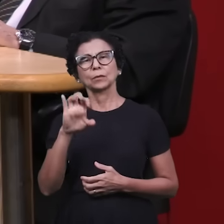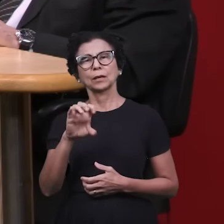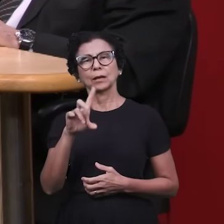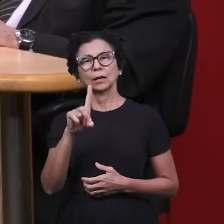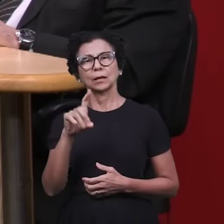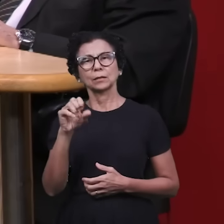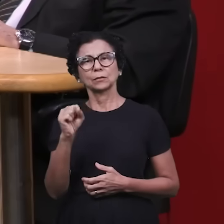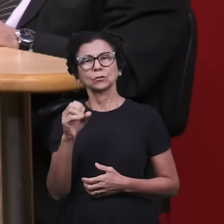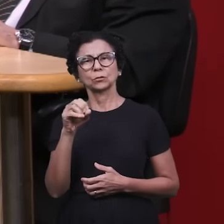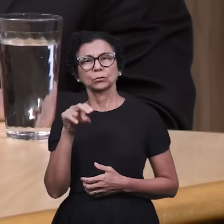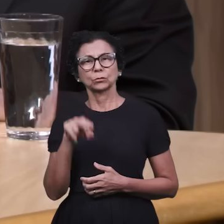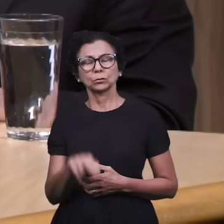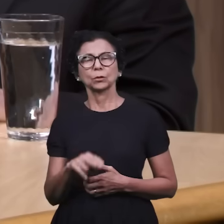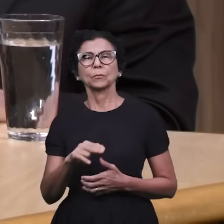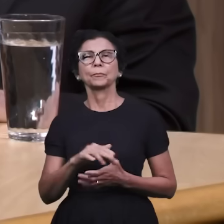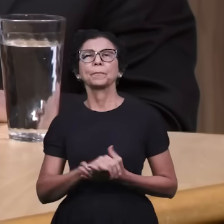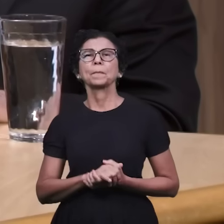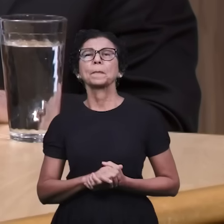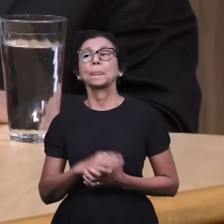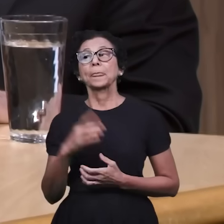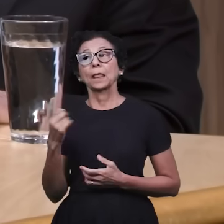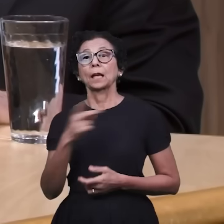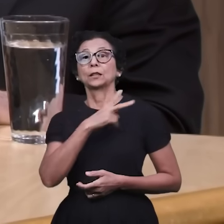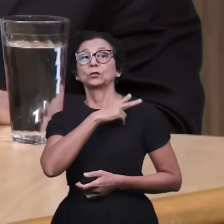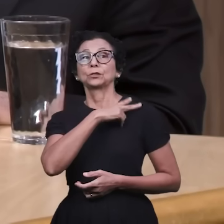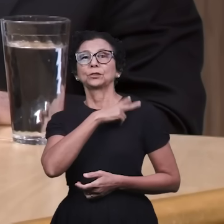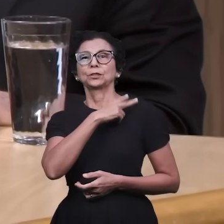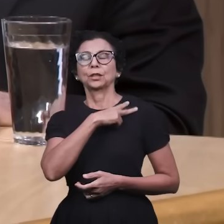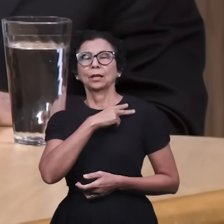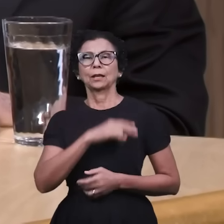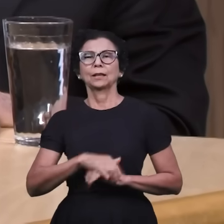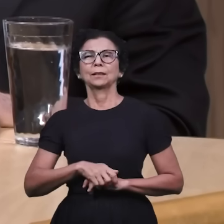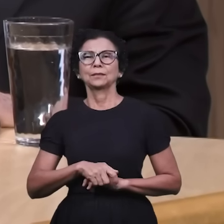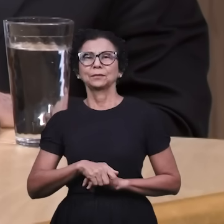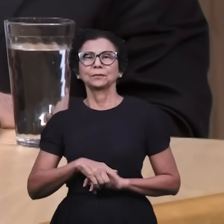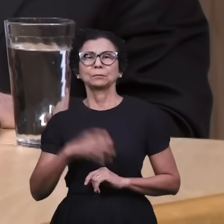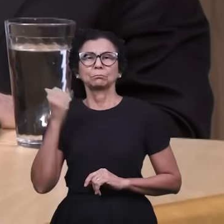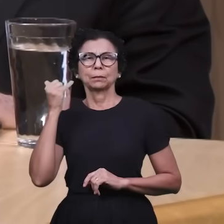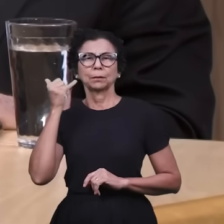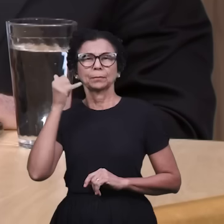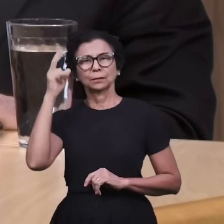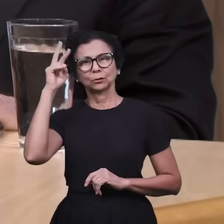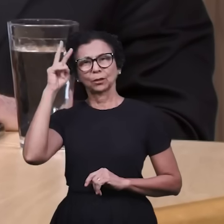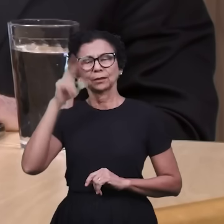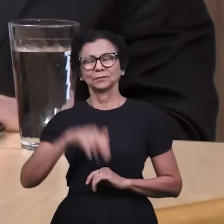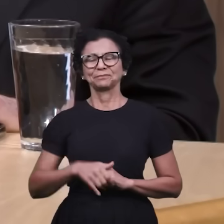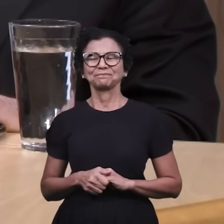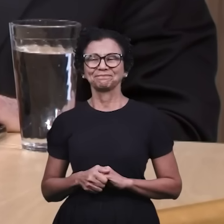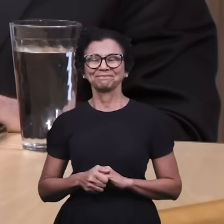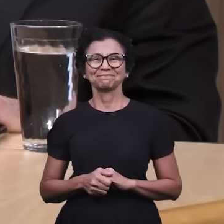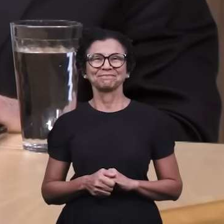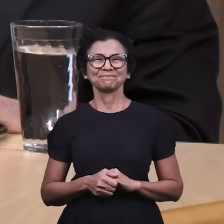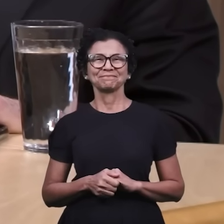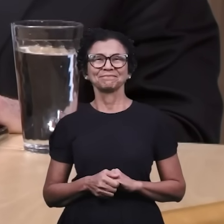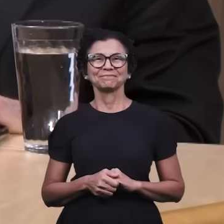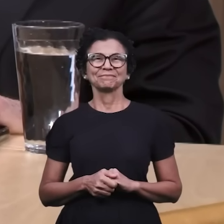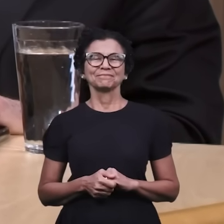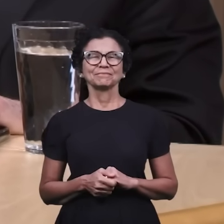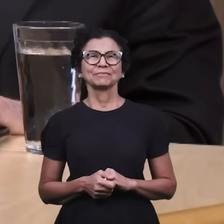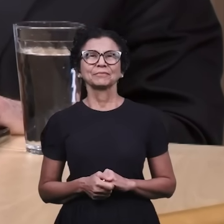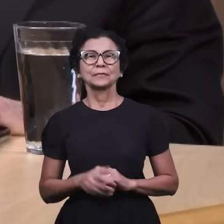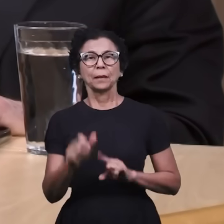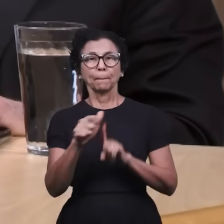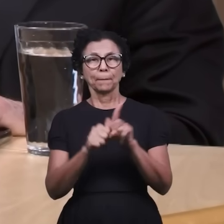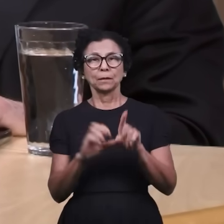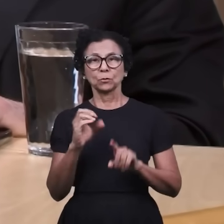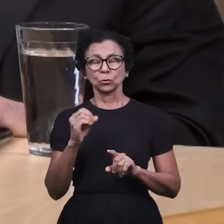nosso também chefe aqui, historiador. Nós vamos falar nesse mês de outubro